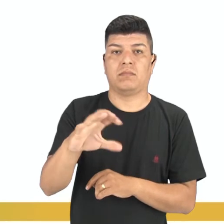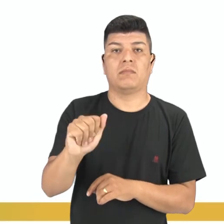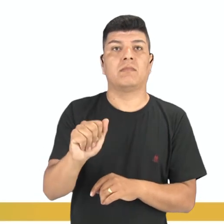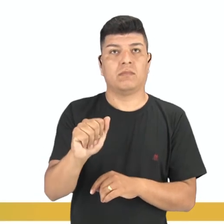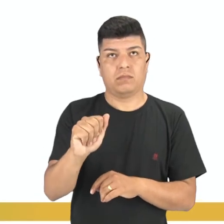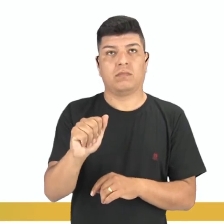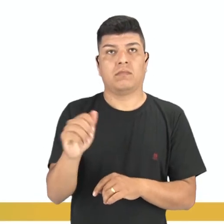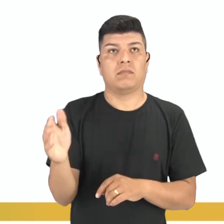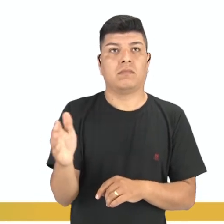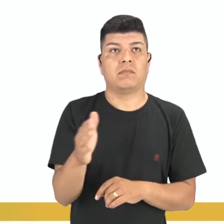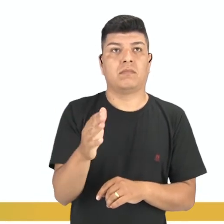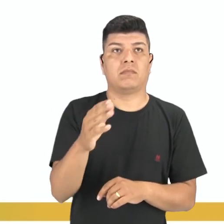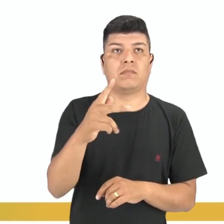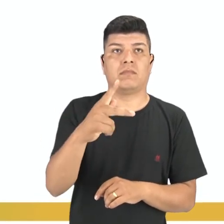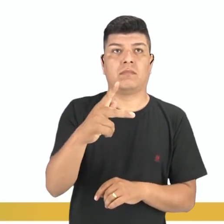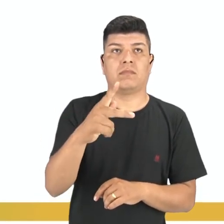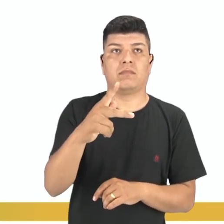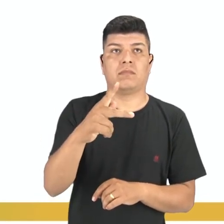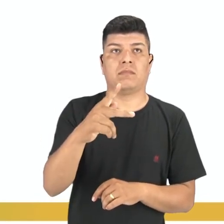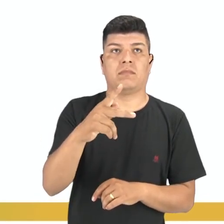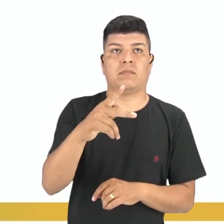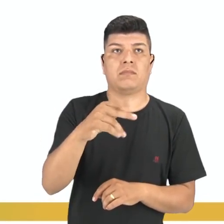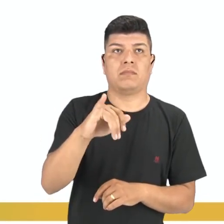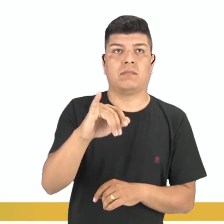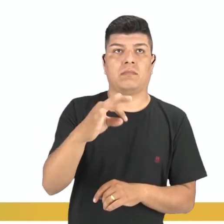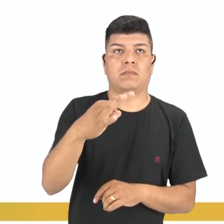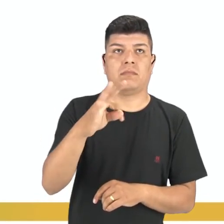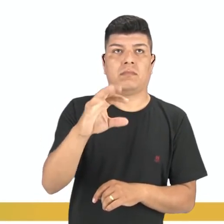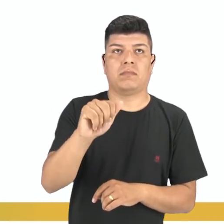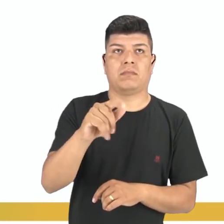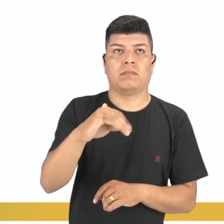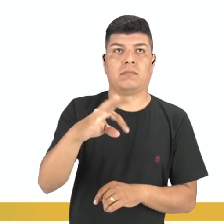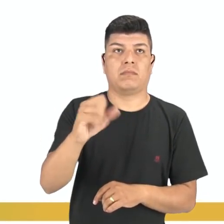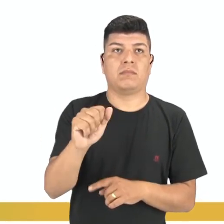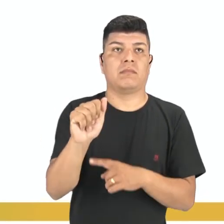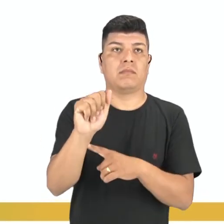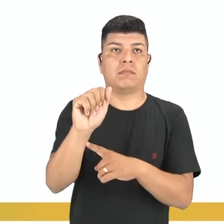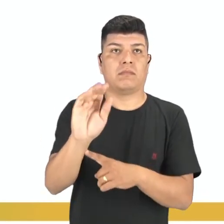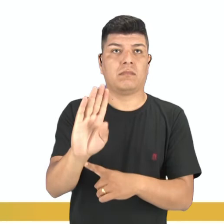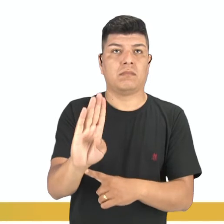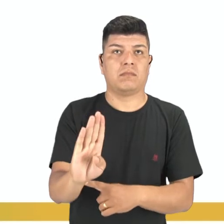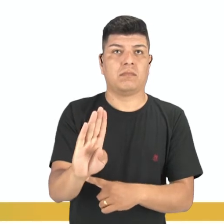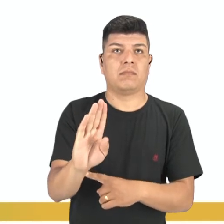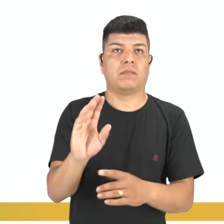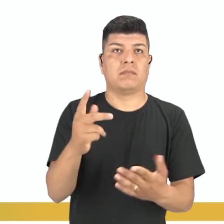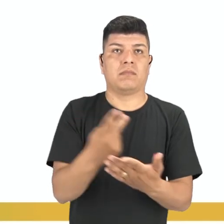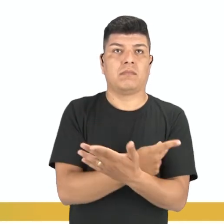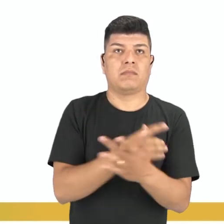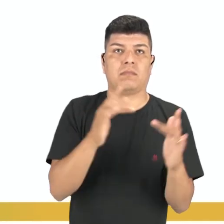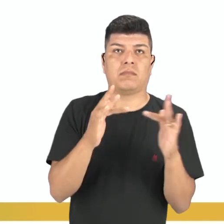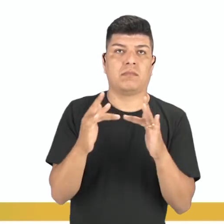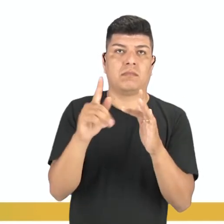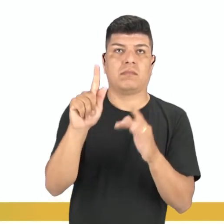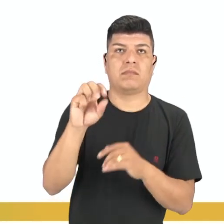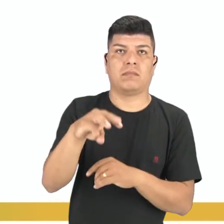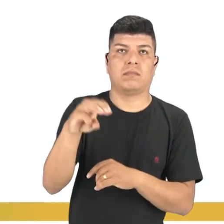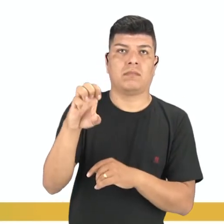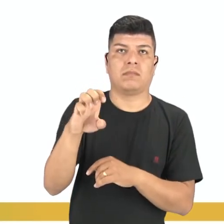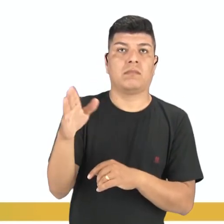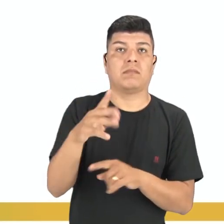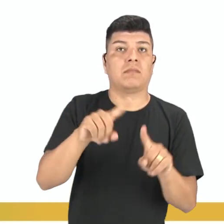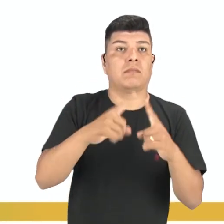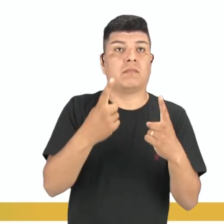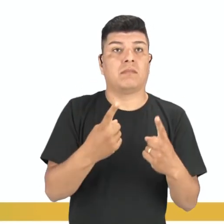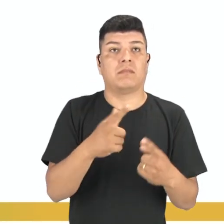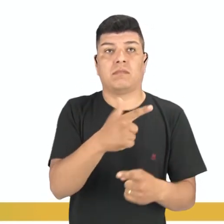de não-epistática quando um Alelo impede a expressão do outro B ocorre a interação entre os genes